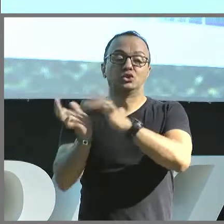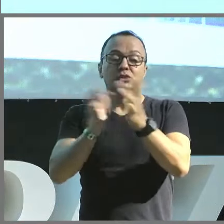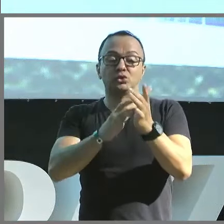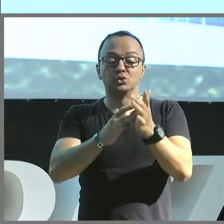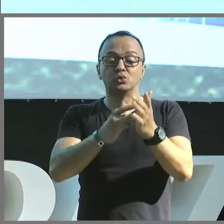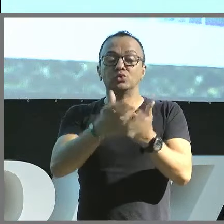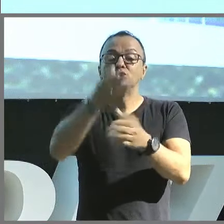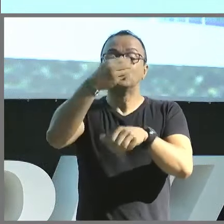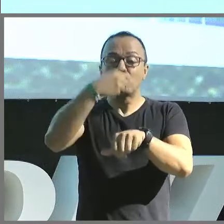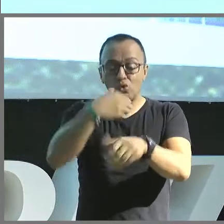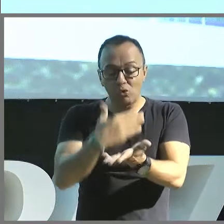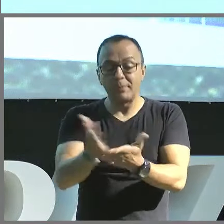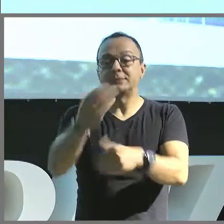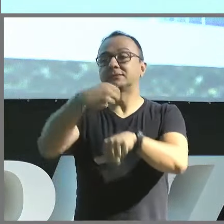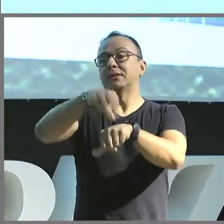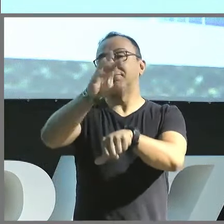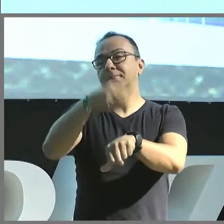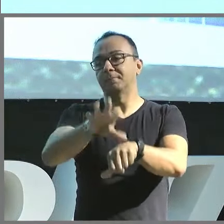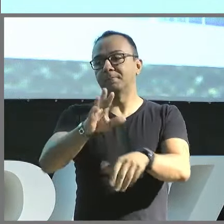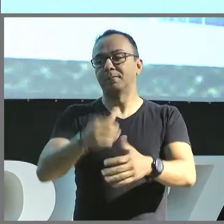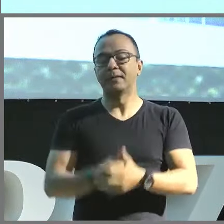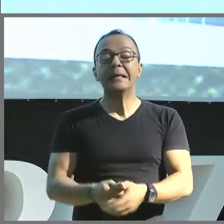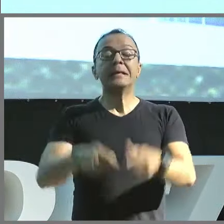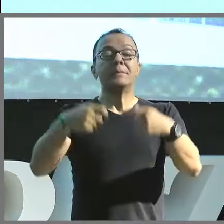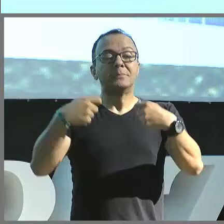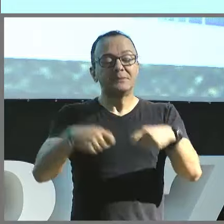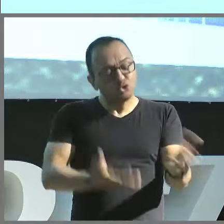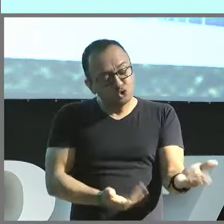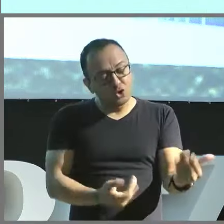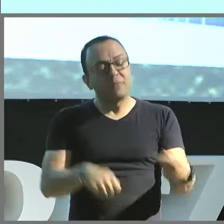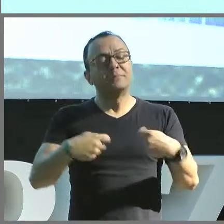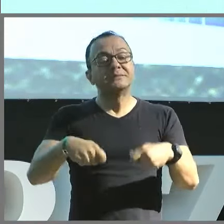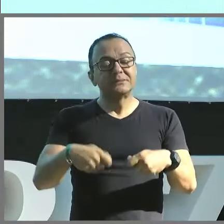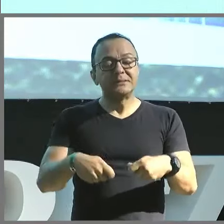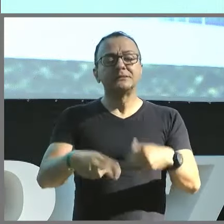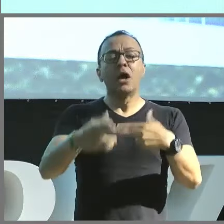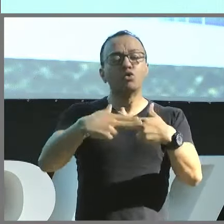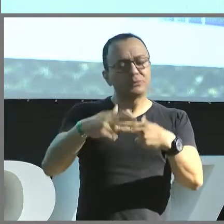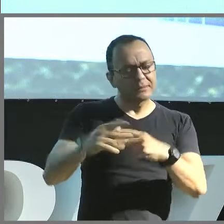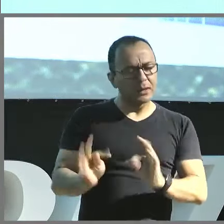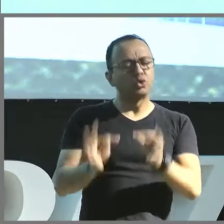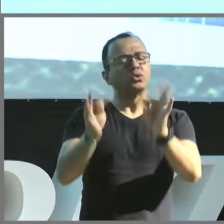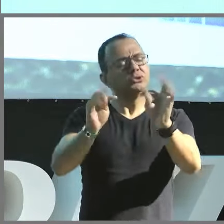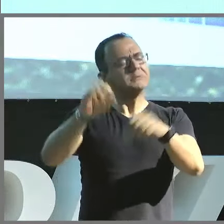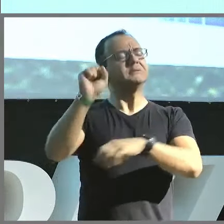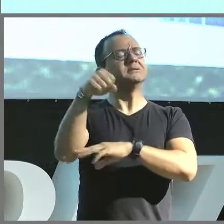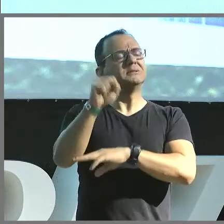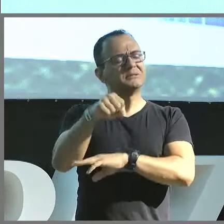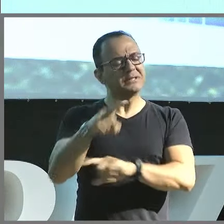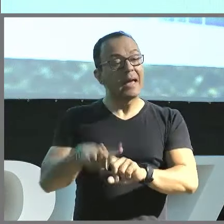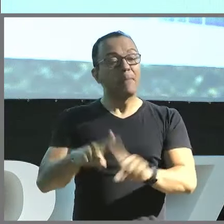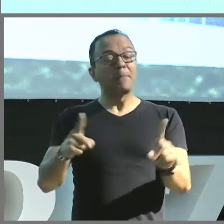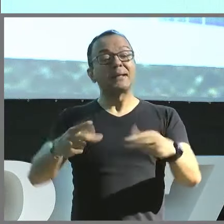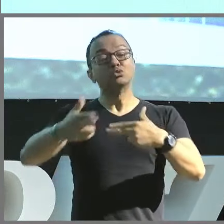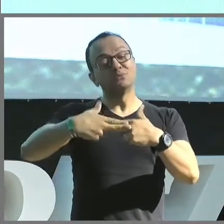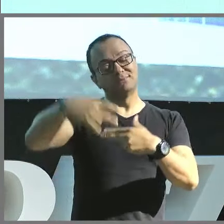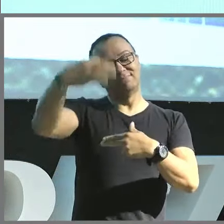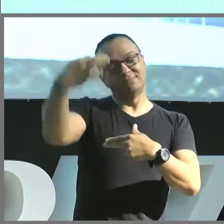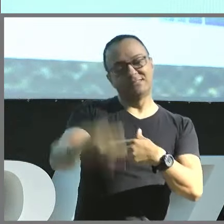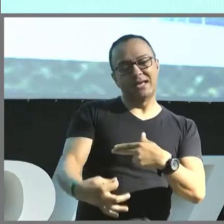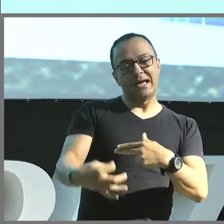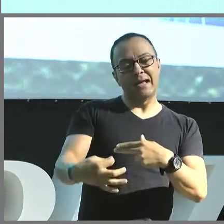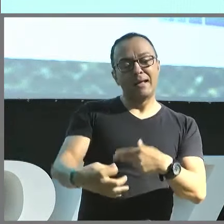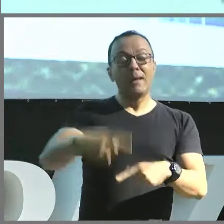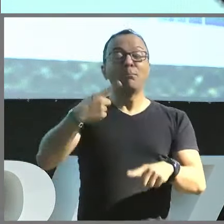favor das reflexões, precisa usar o virtual para vir de fato para o real, porque os jovens se perderam